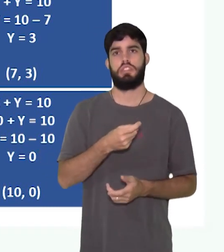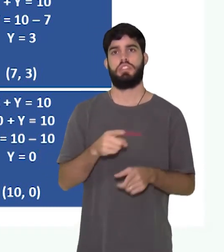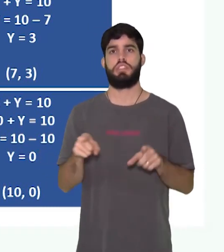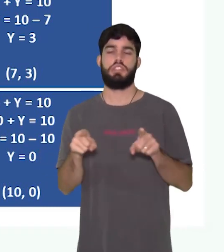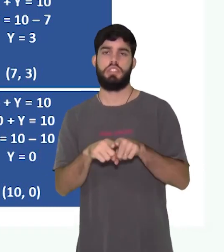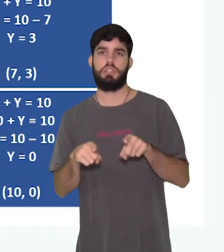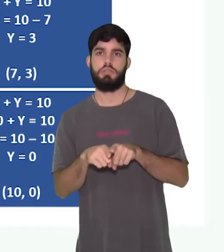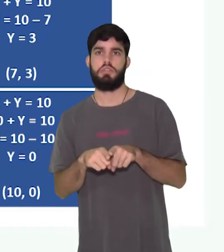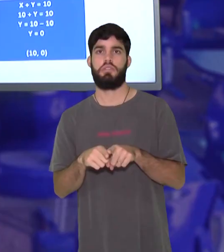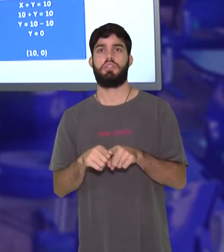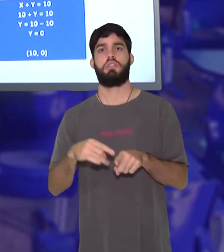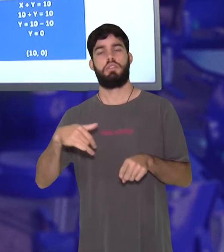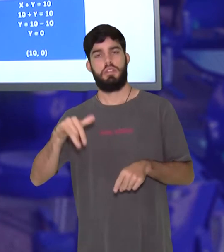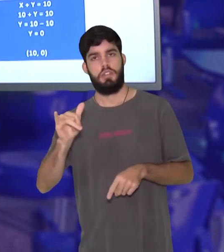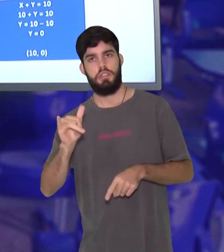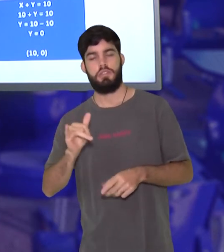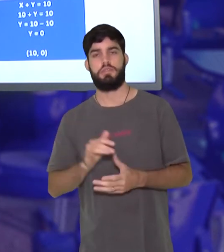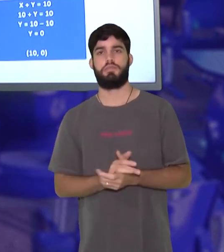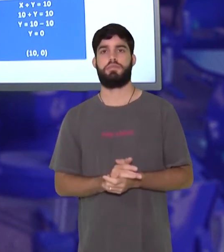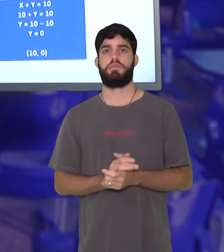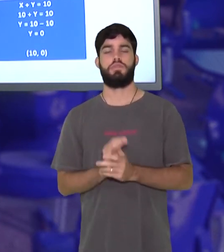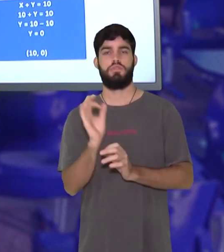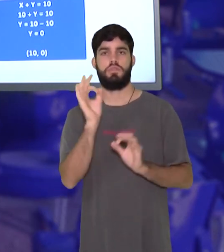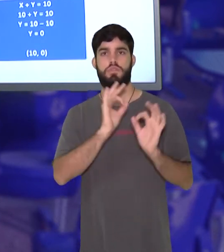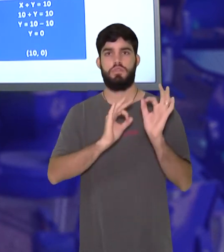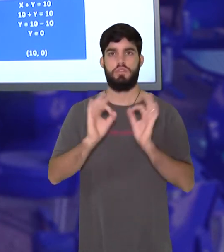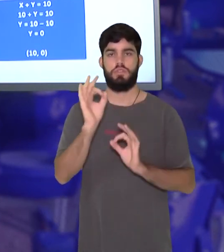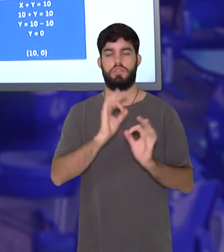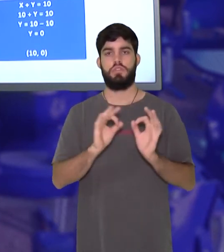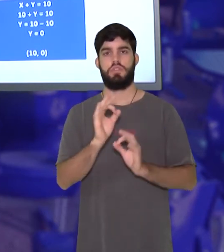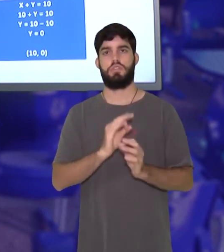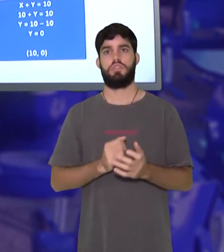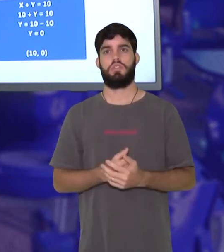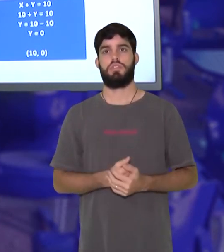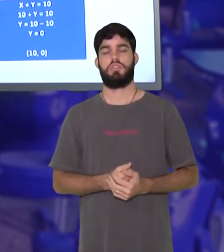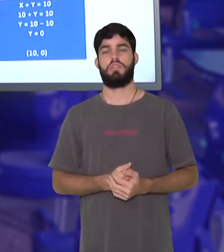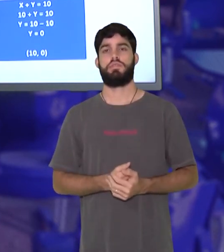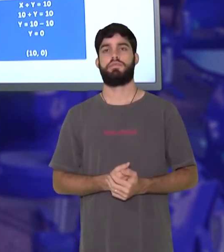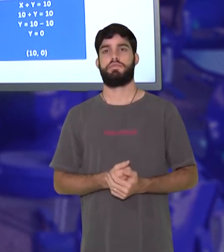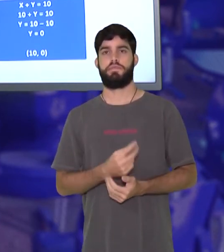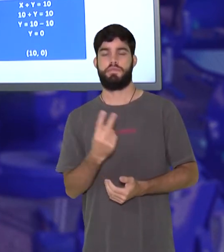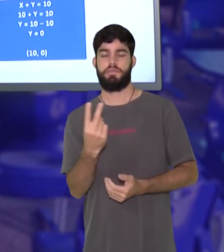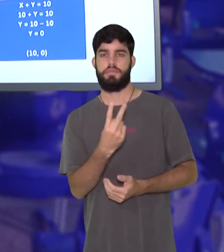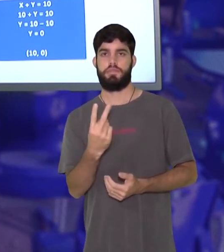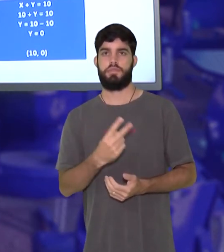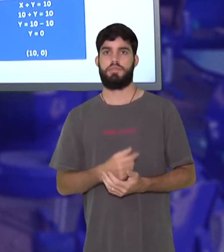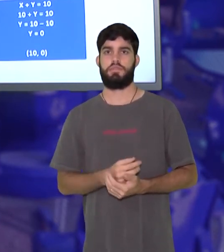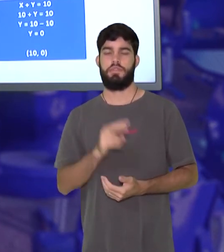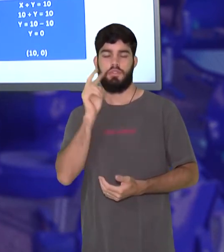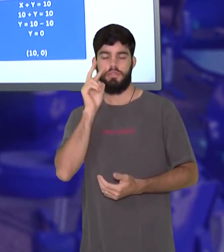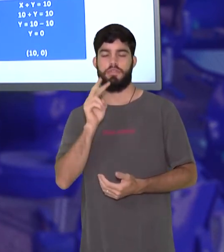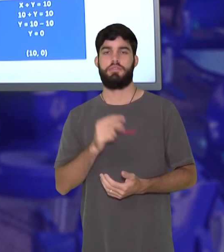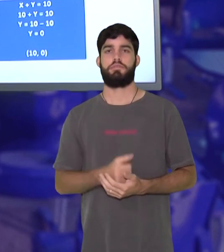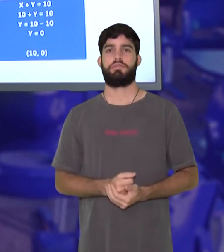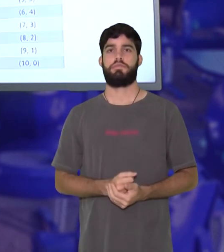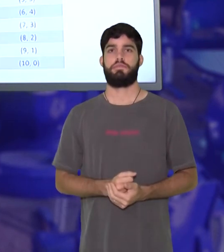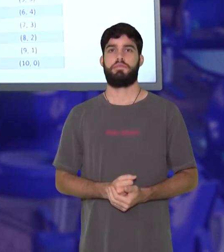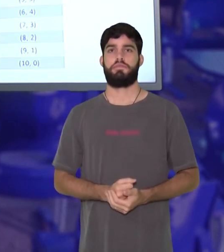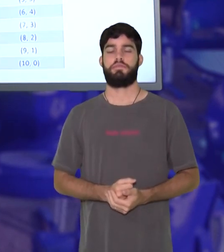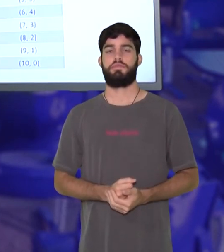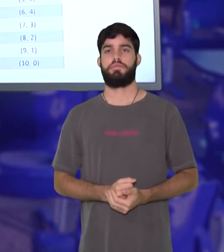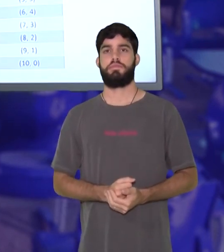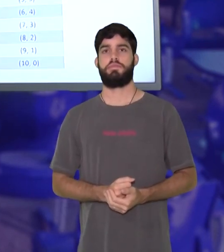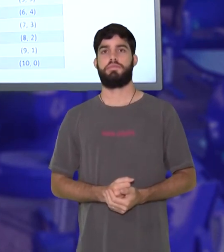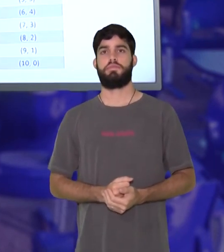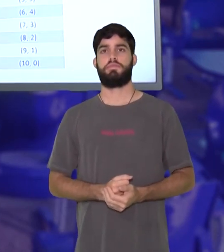e que assim encontrando o valor para y e montando cada par ordenado desses que aqui nós estamos